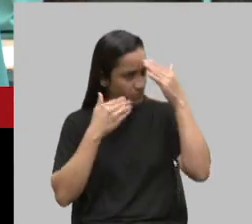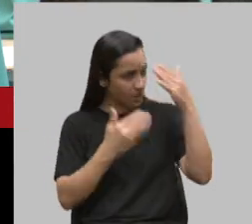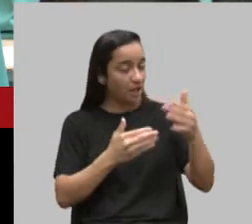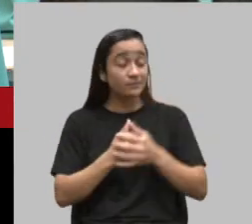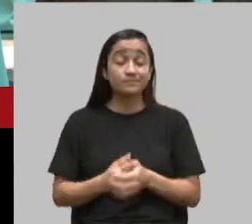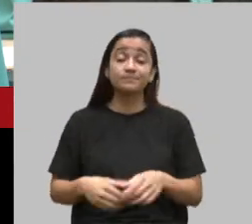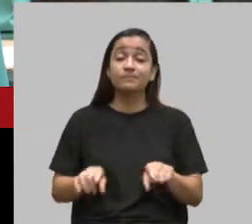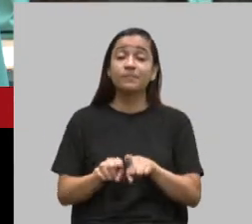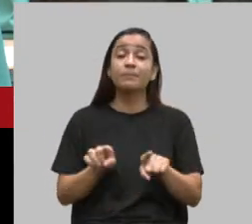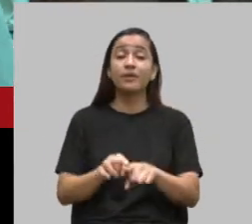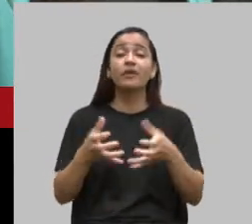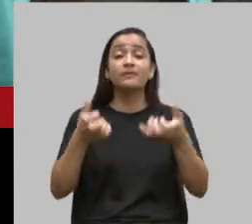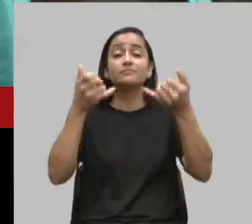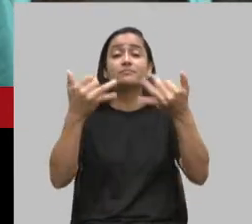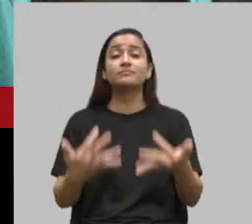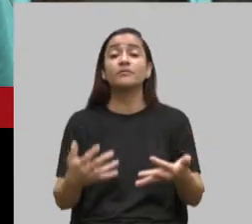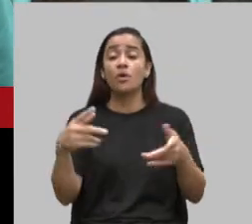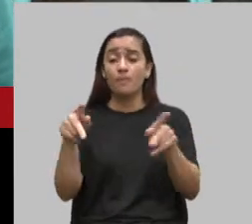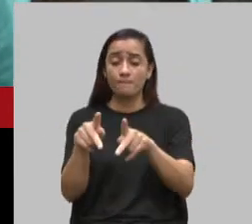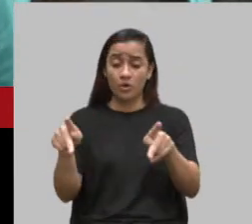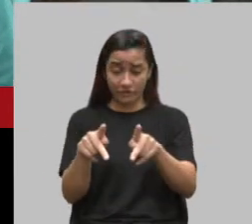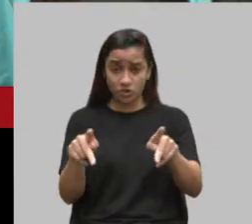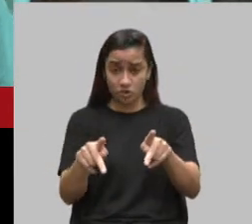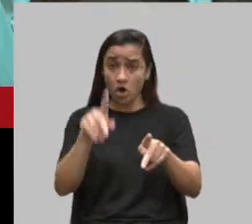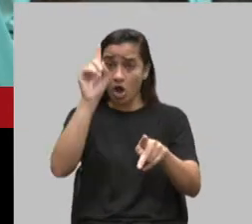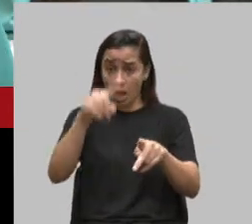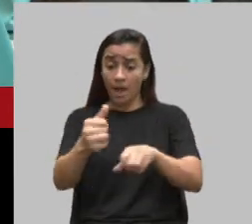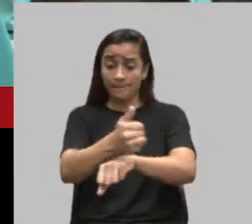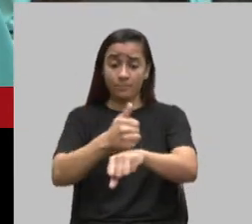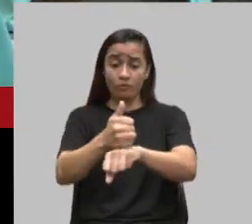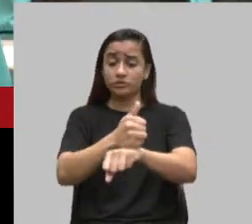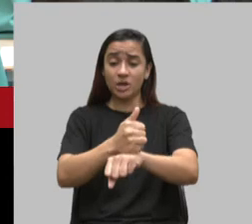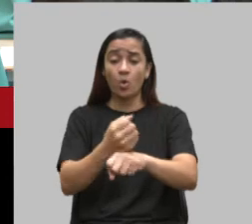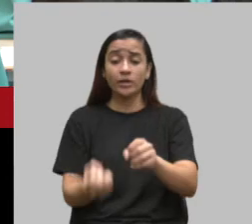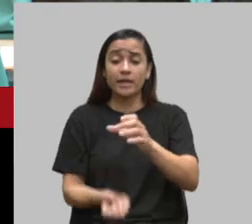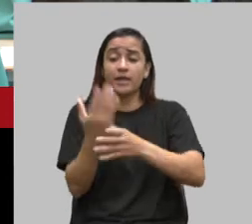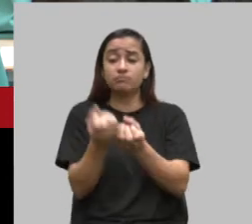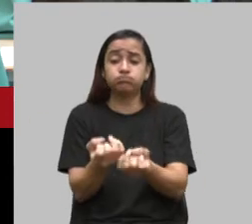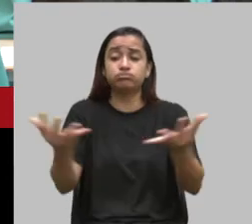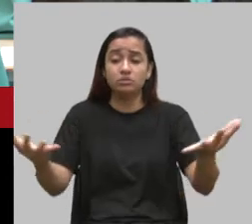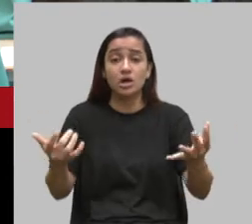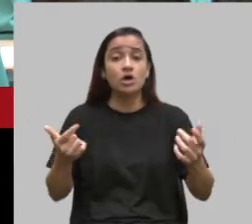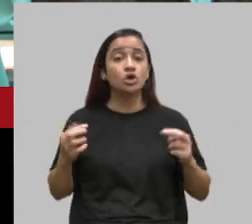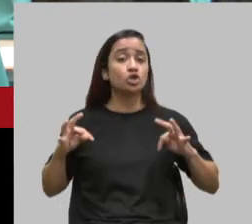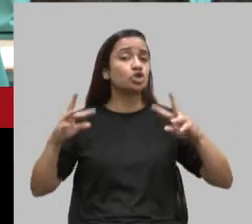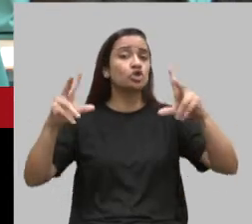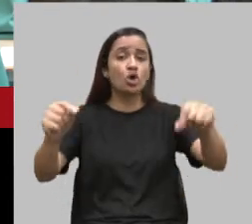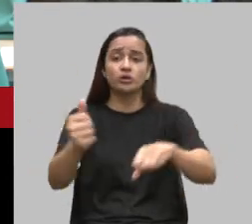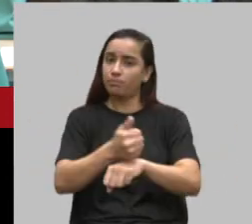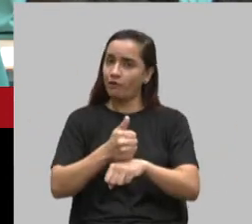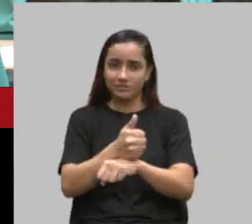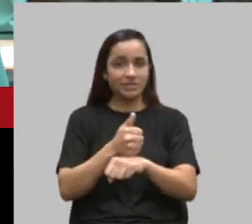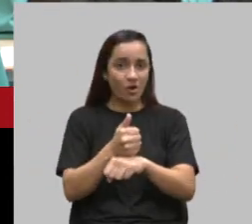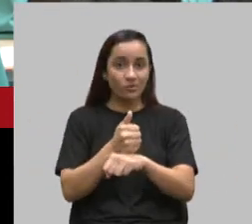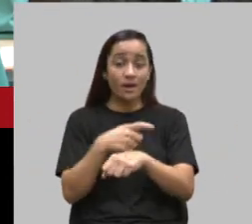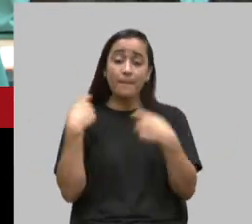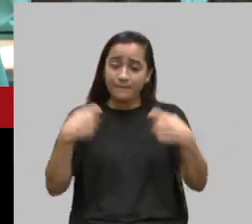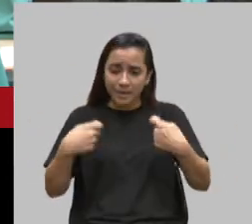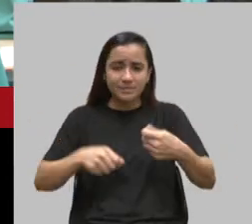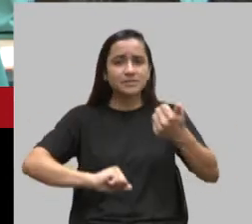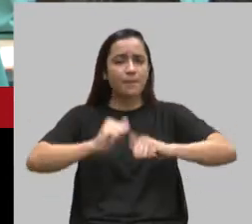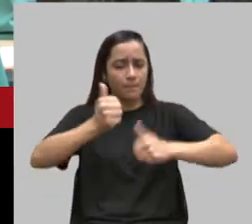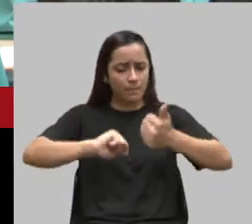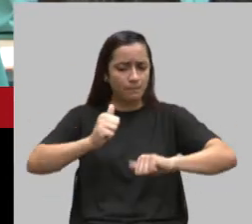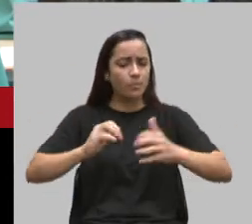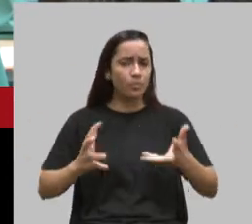o professor é a profissão que gera outras profissões devemos ter a qualificação de nossos profissionais porque